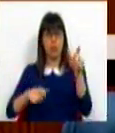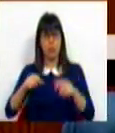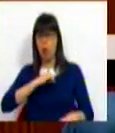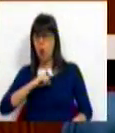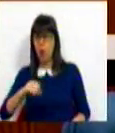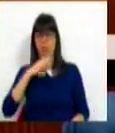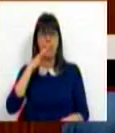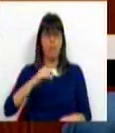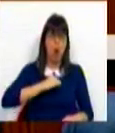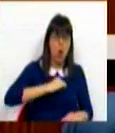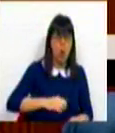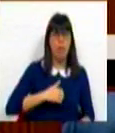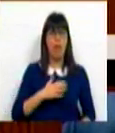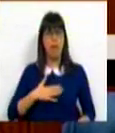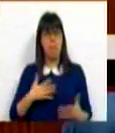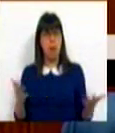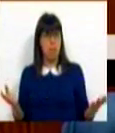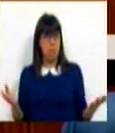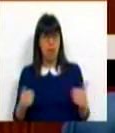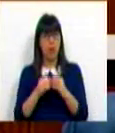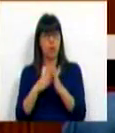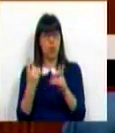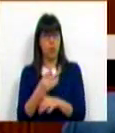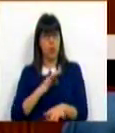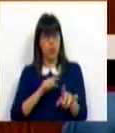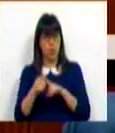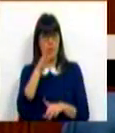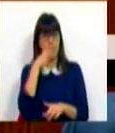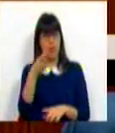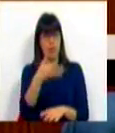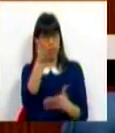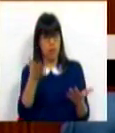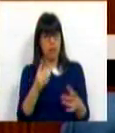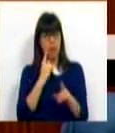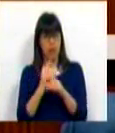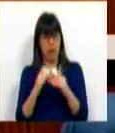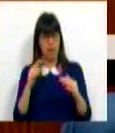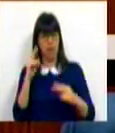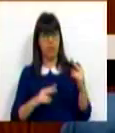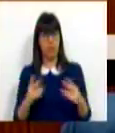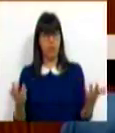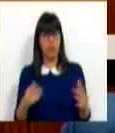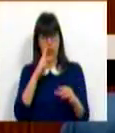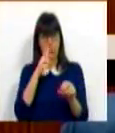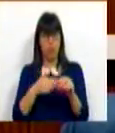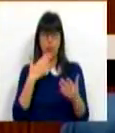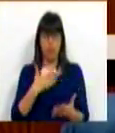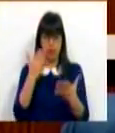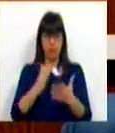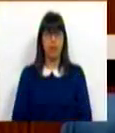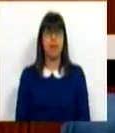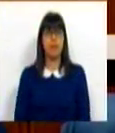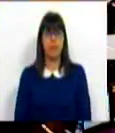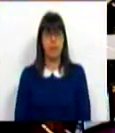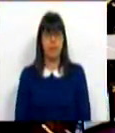as famílias, contra as empresas e tudo o resto que o Sr. Deputado acaba de dizer, esse nível de fiscalidade nos combustíveis. Muito obrigado.